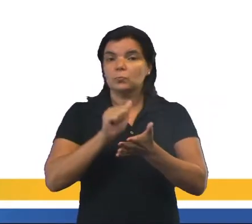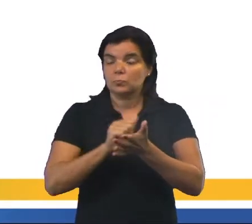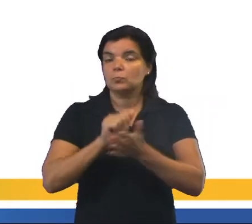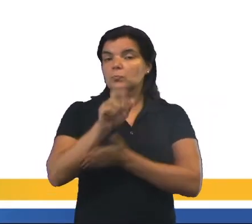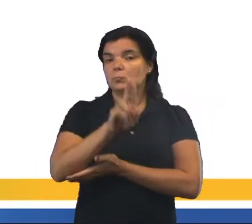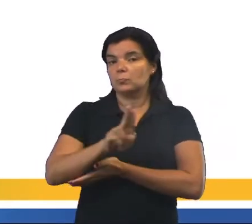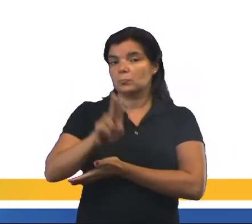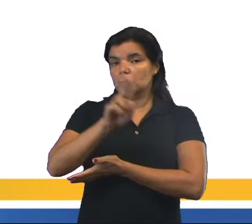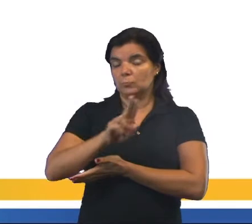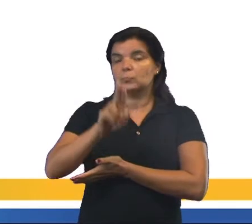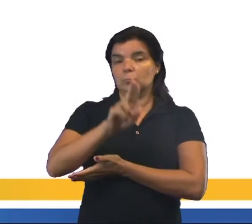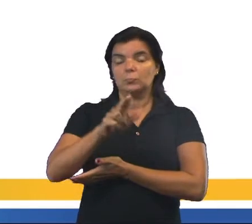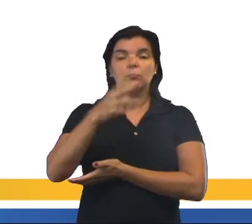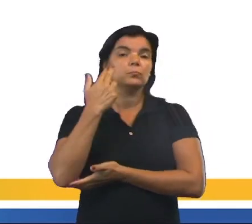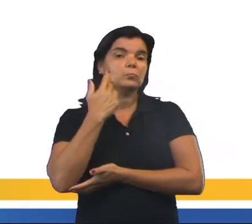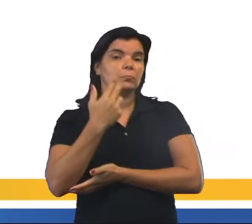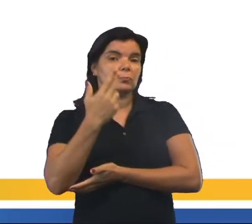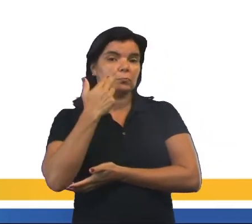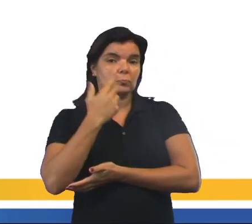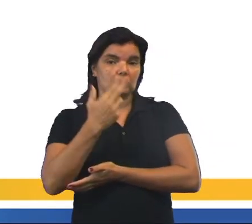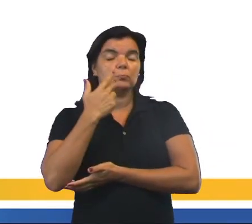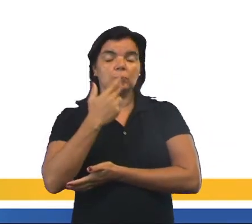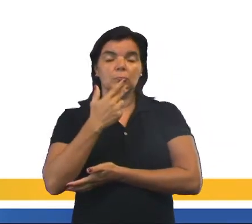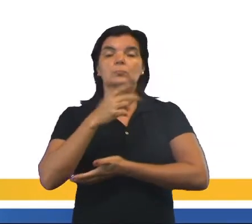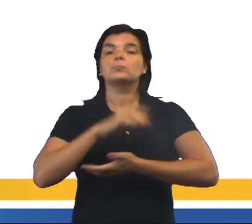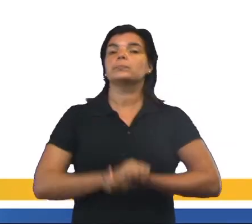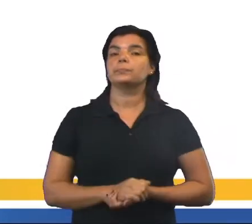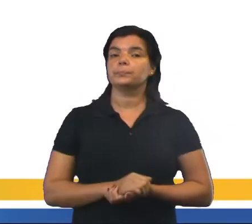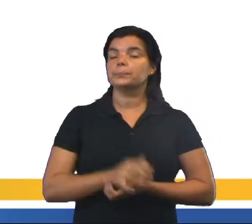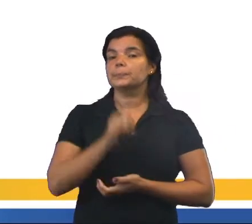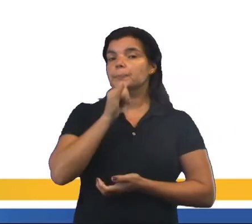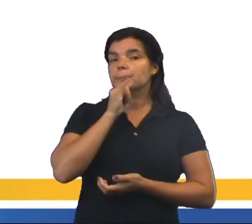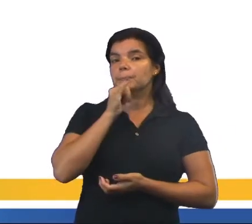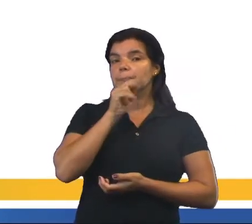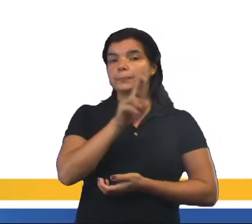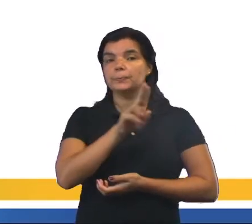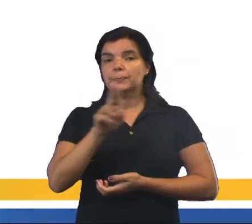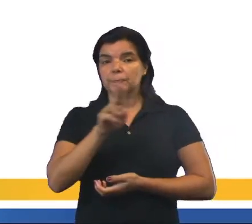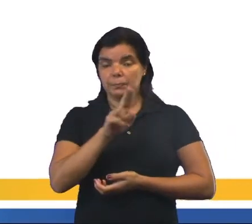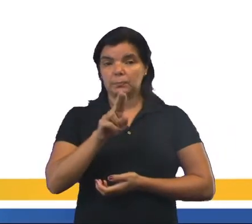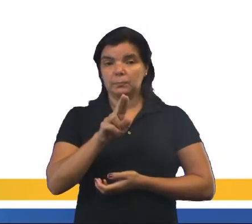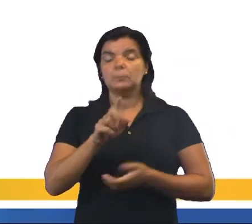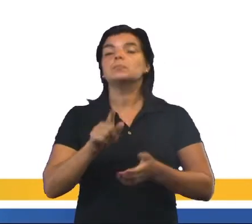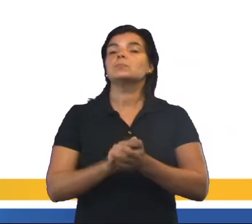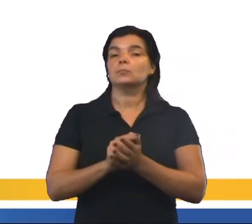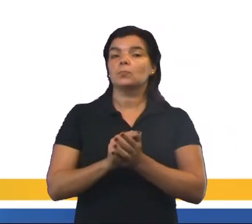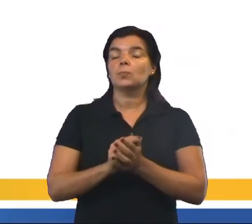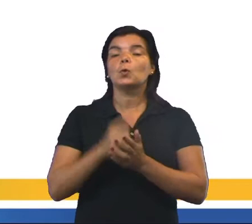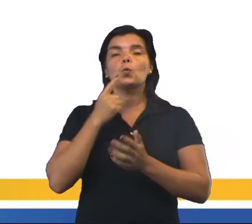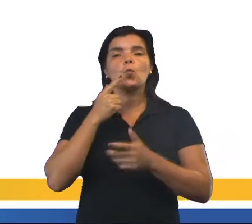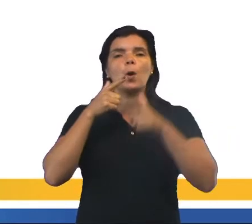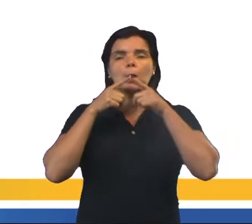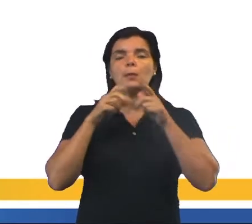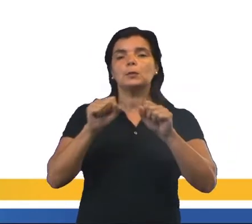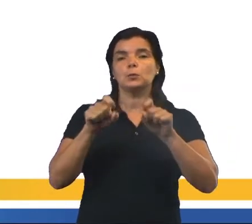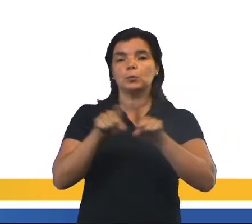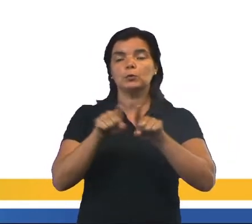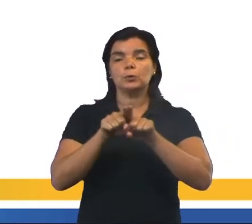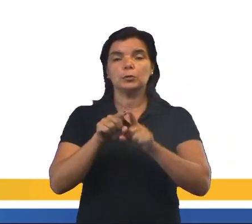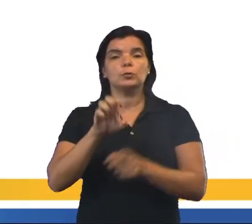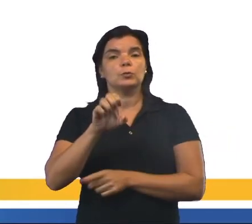ao utilizar a língua de uma forma artística, como as chamadas figuras de estilo. Então, gente, o